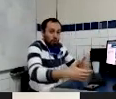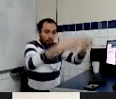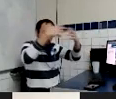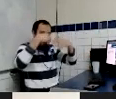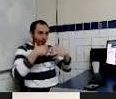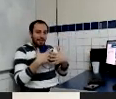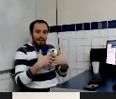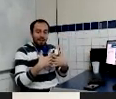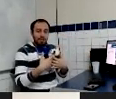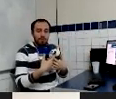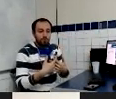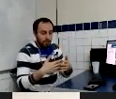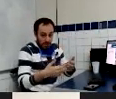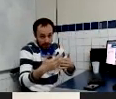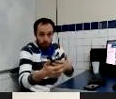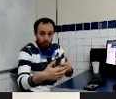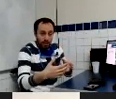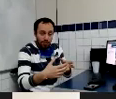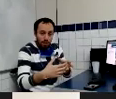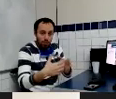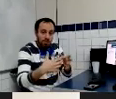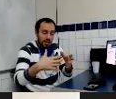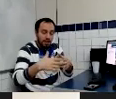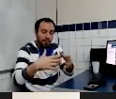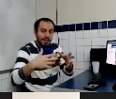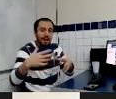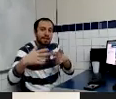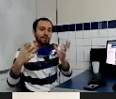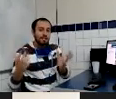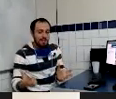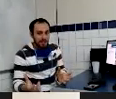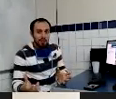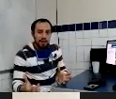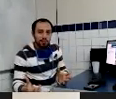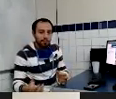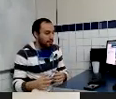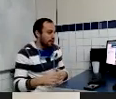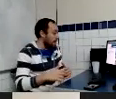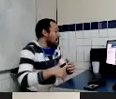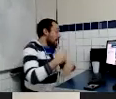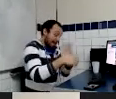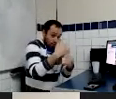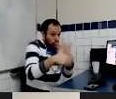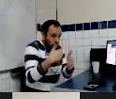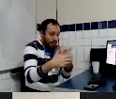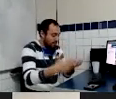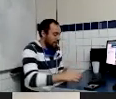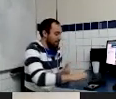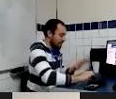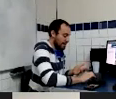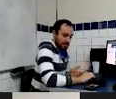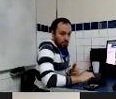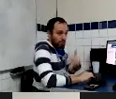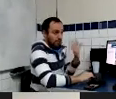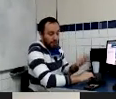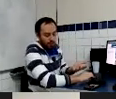Com o artesanato se desenvolvendo, eu conseguindo armazenar cada vez mais alimento, e a agricultura também